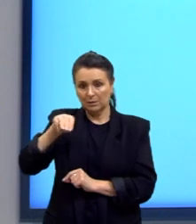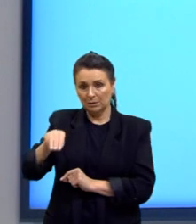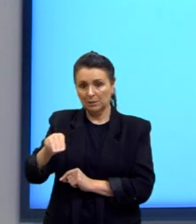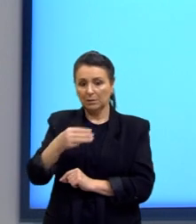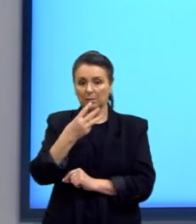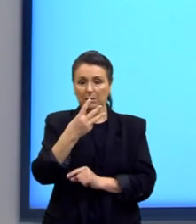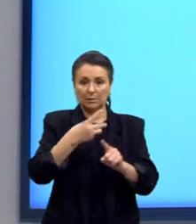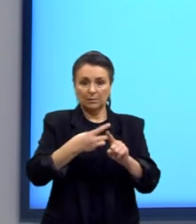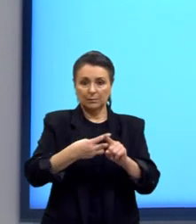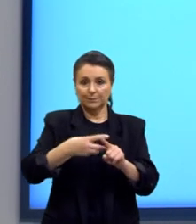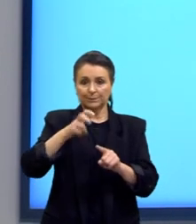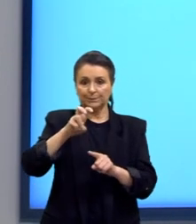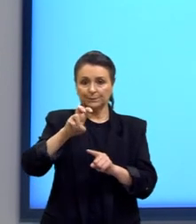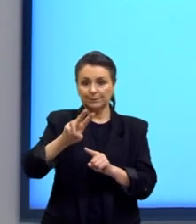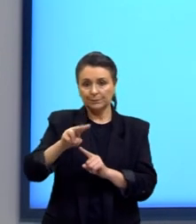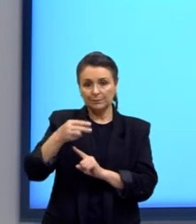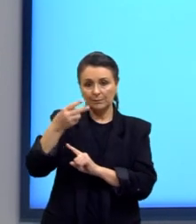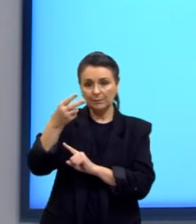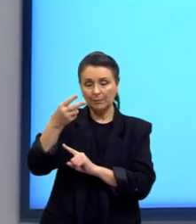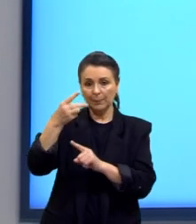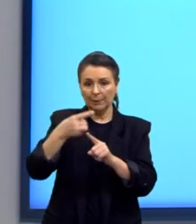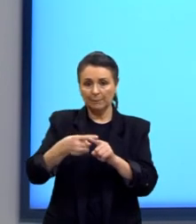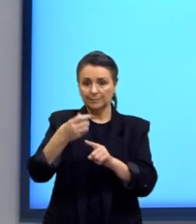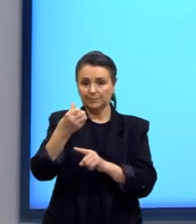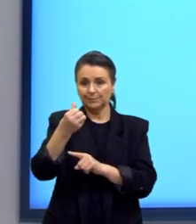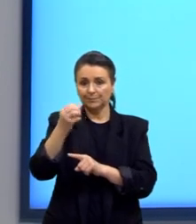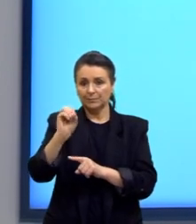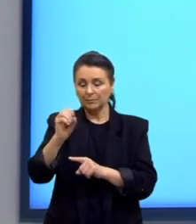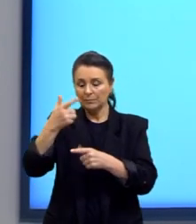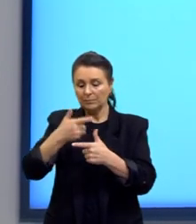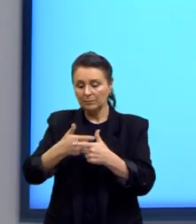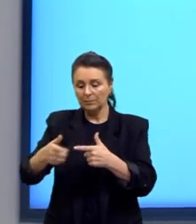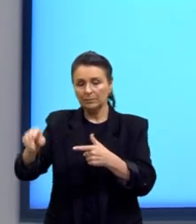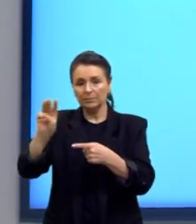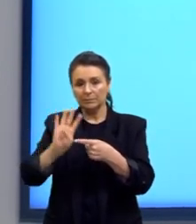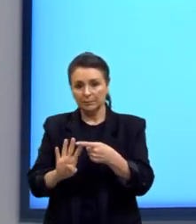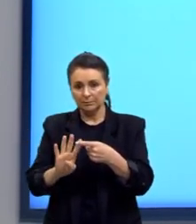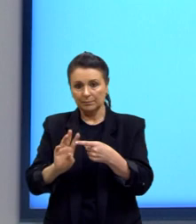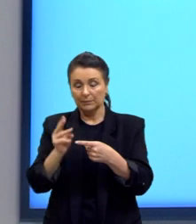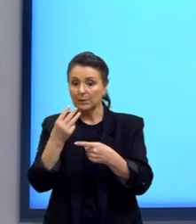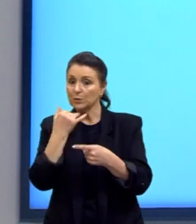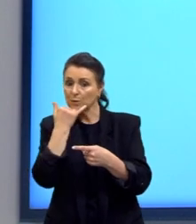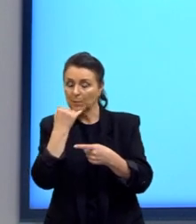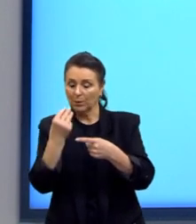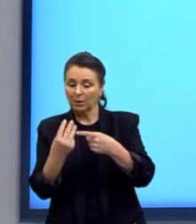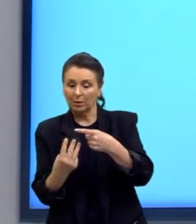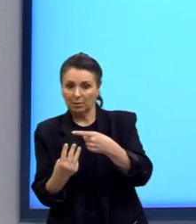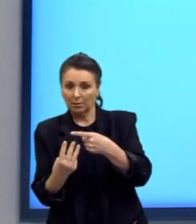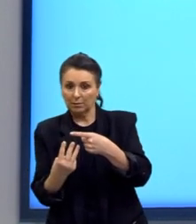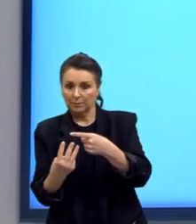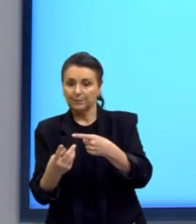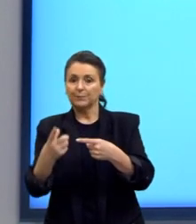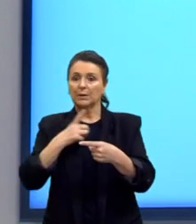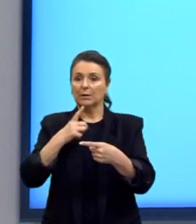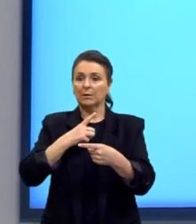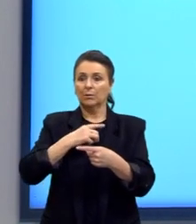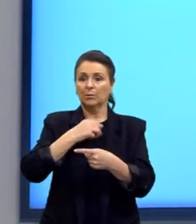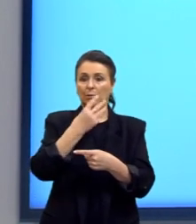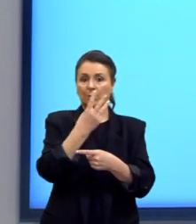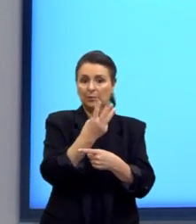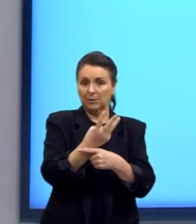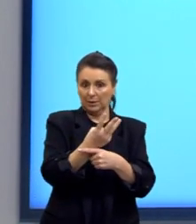três vezes 5 ao quadrado vezes 60 / 3 Observe vem aqui que nós temos né o